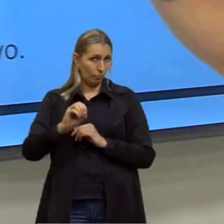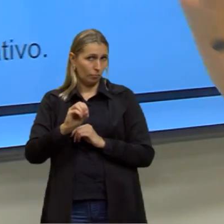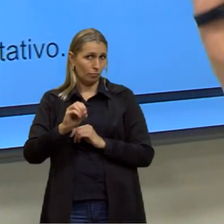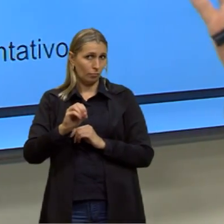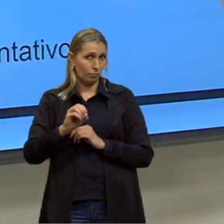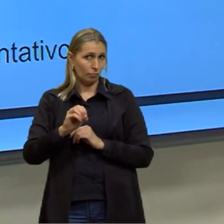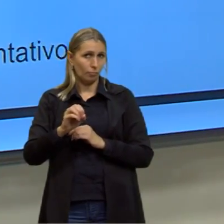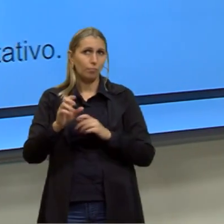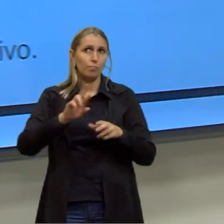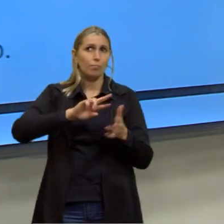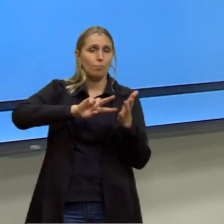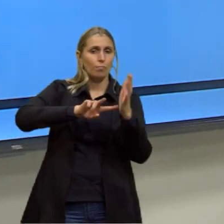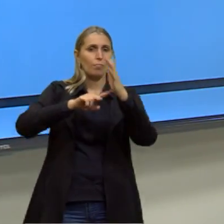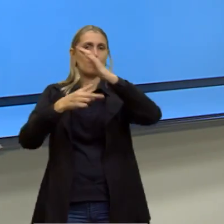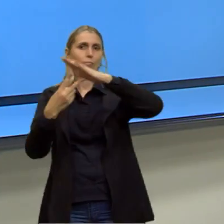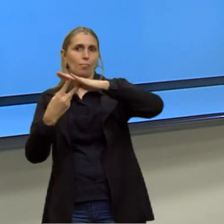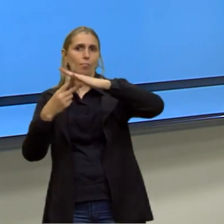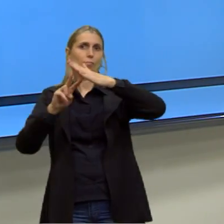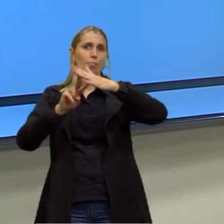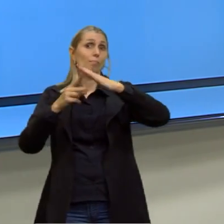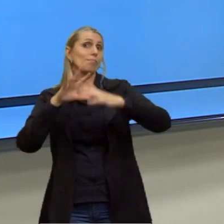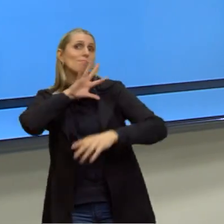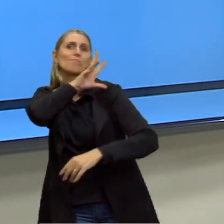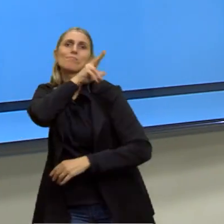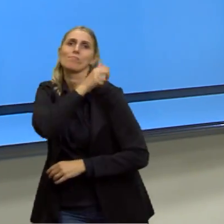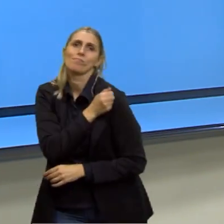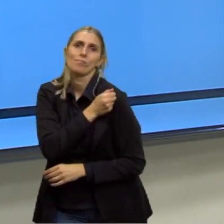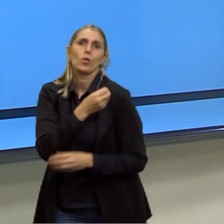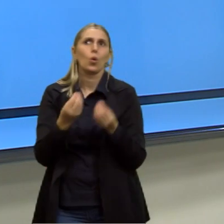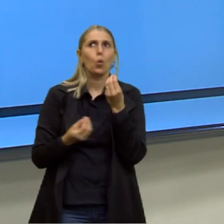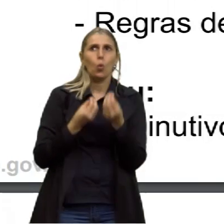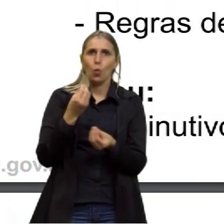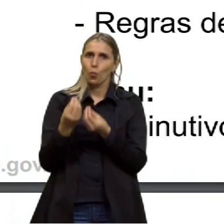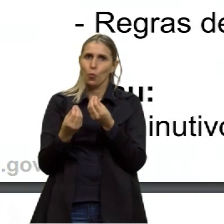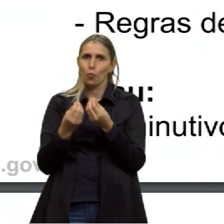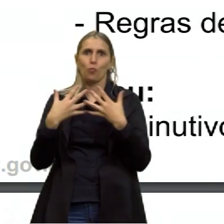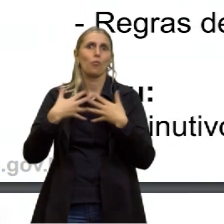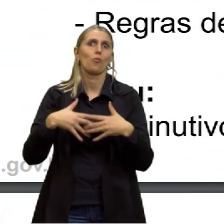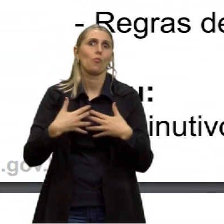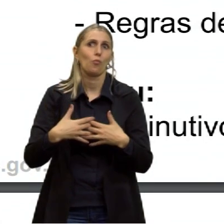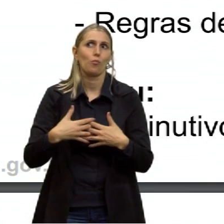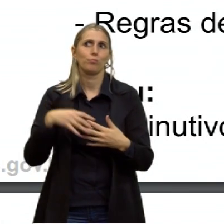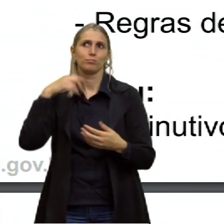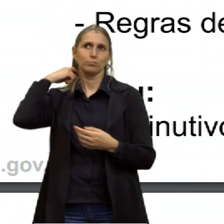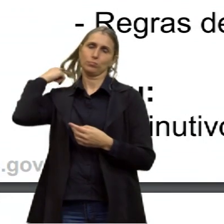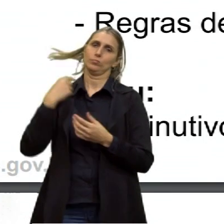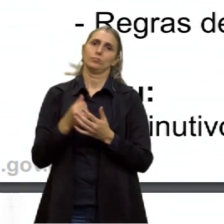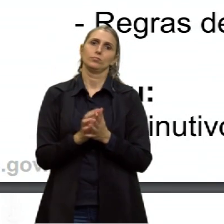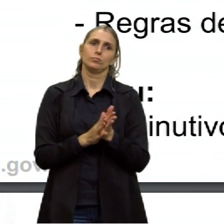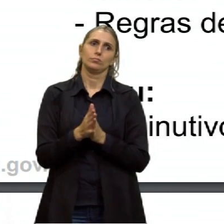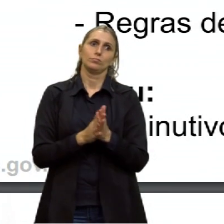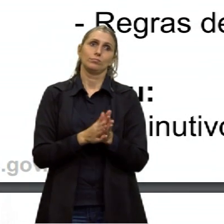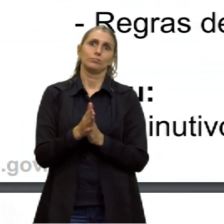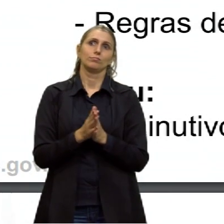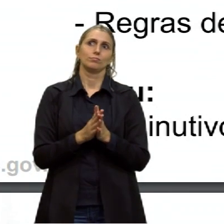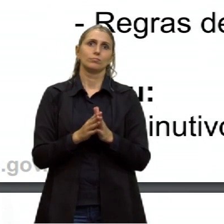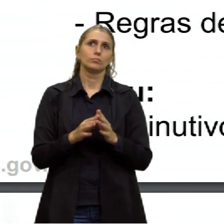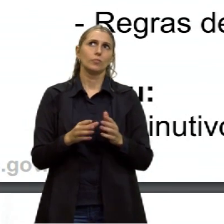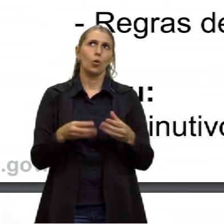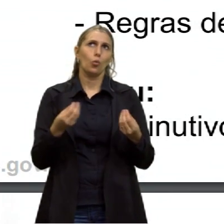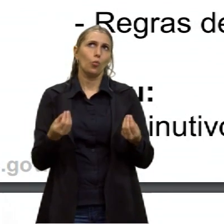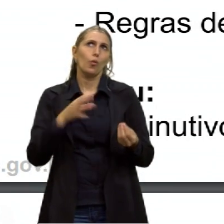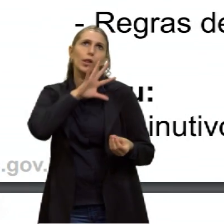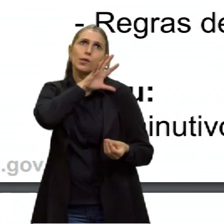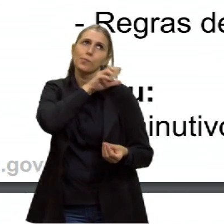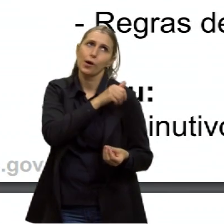é a variação dos bichos é dos animais como é que funciona nos epicenos a gente vai usar obsceno para determinar